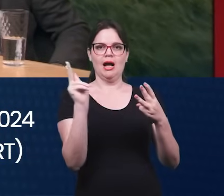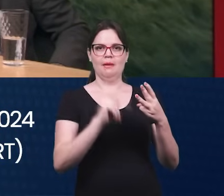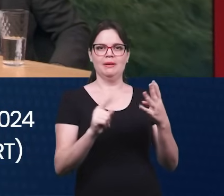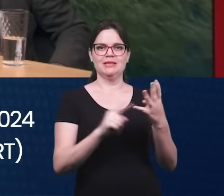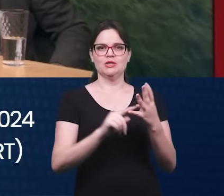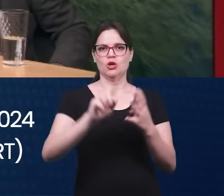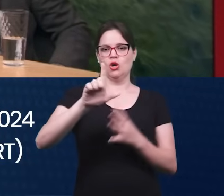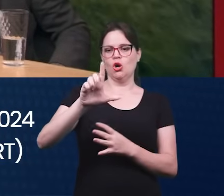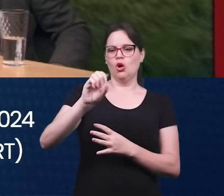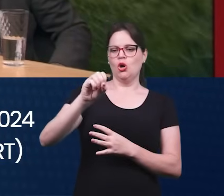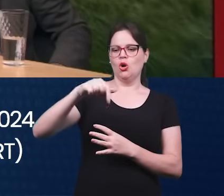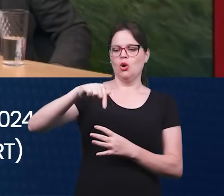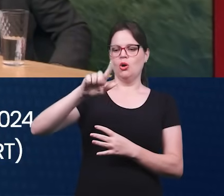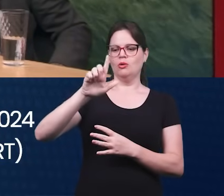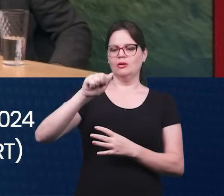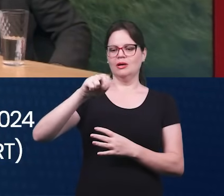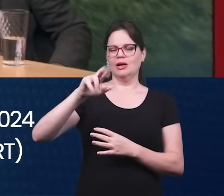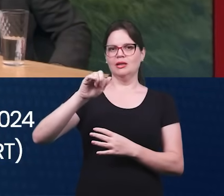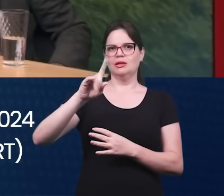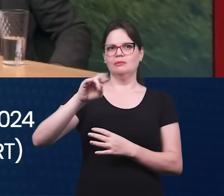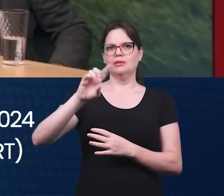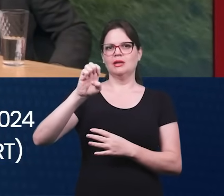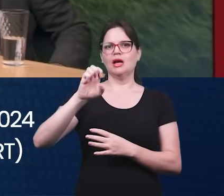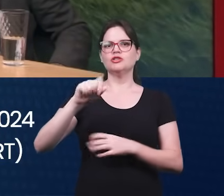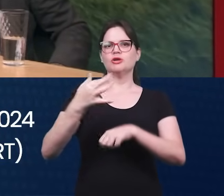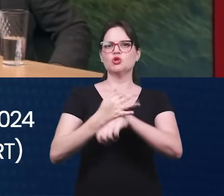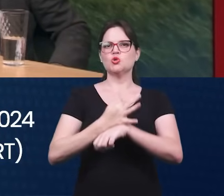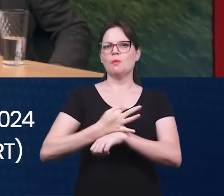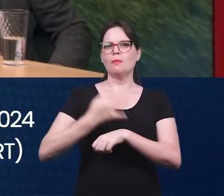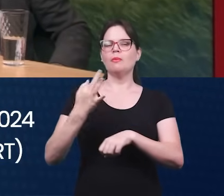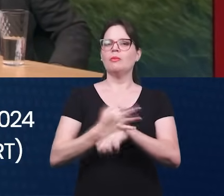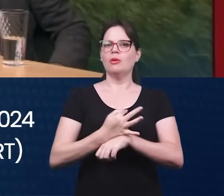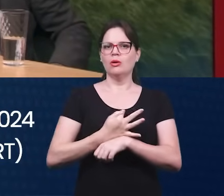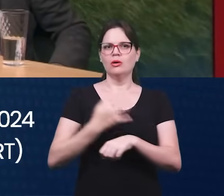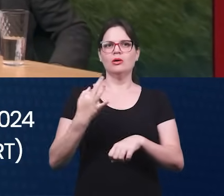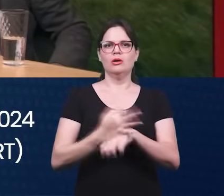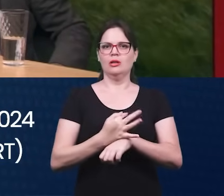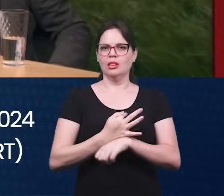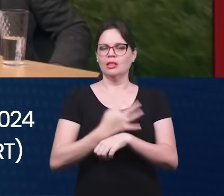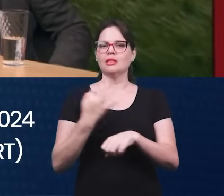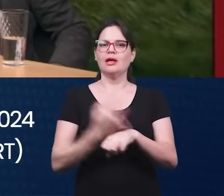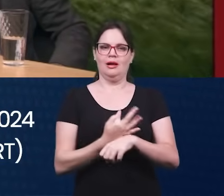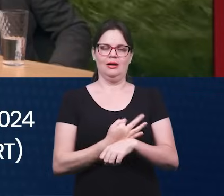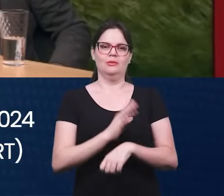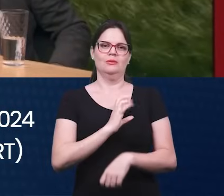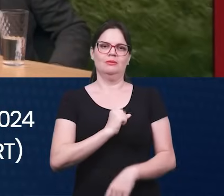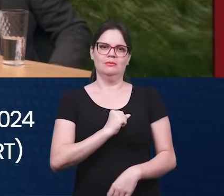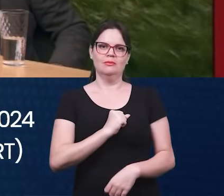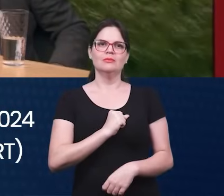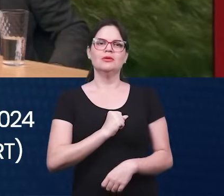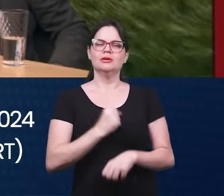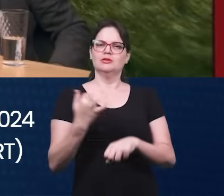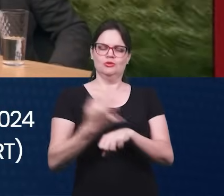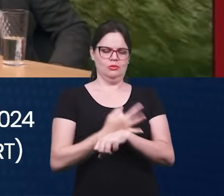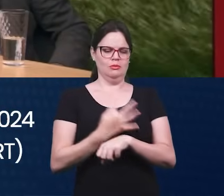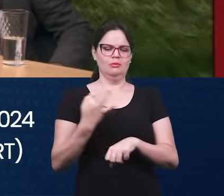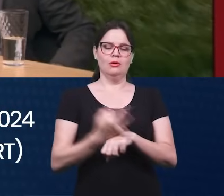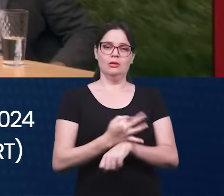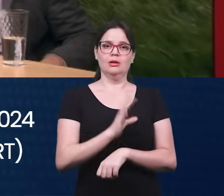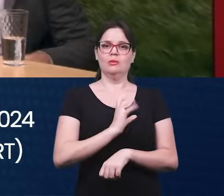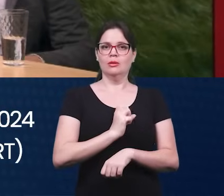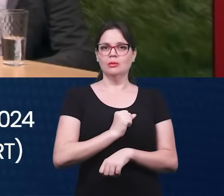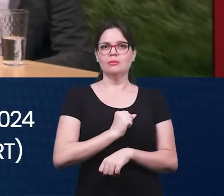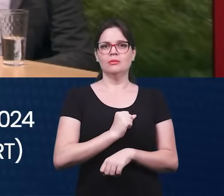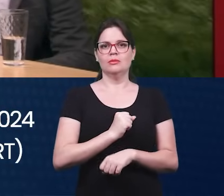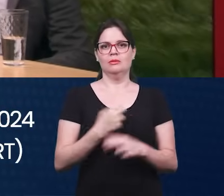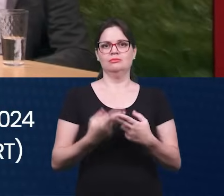longanimidade né suportar com amor não é isso pastor suportar suportar né isso é uma coisa interessante suportar